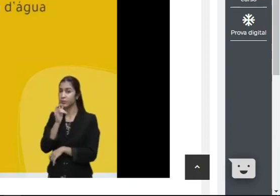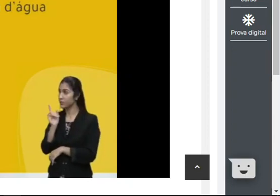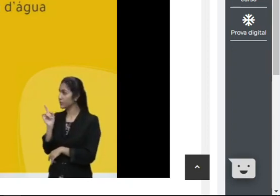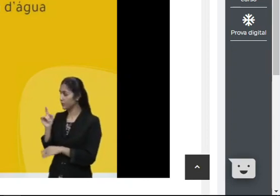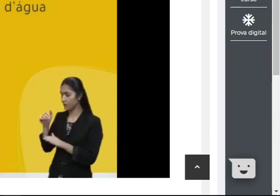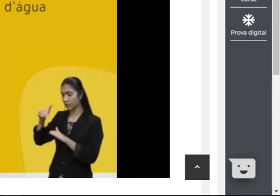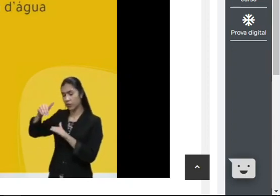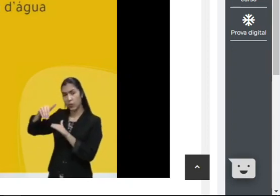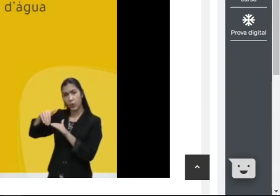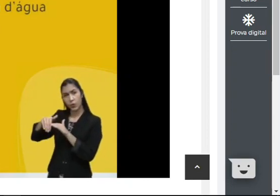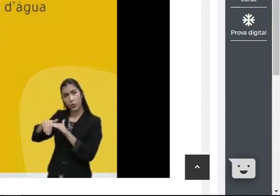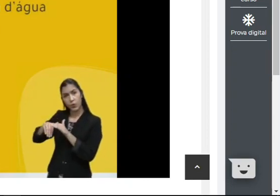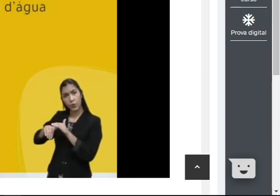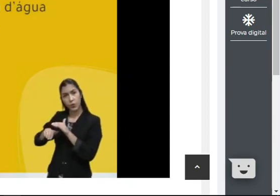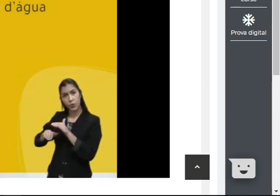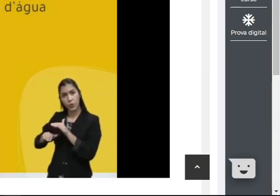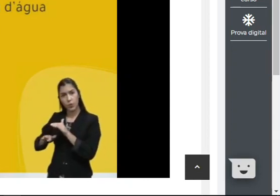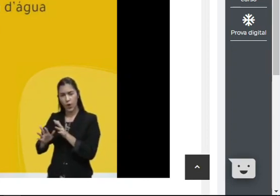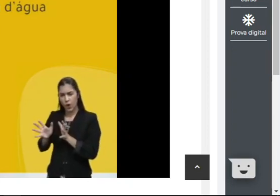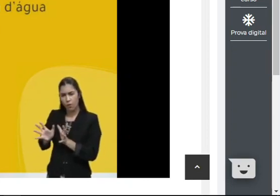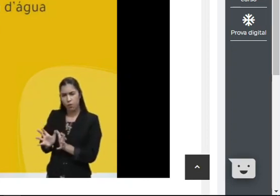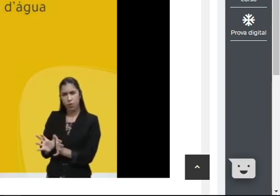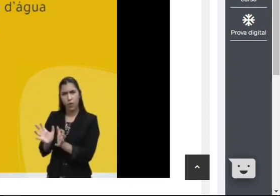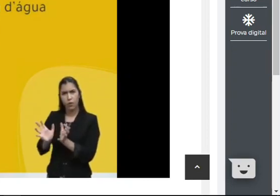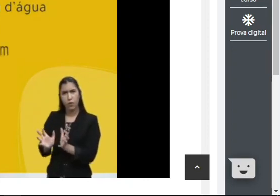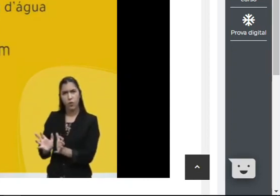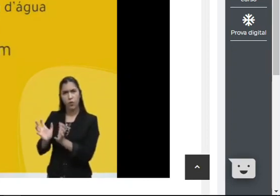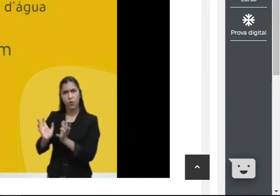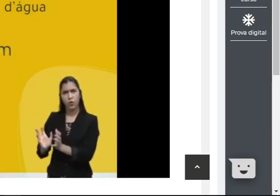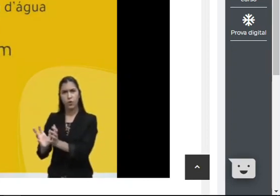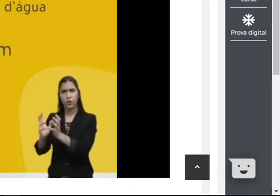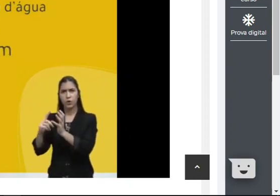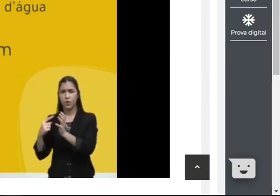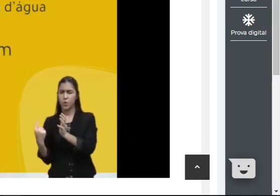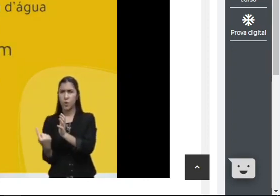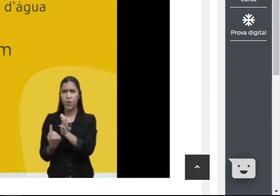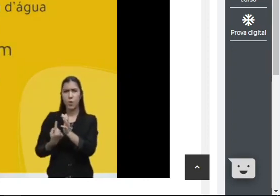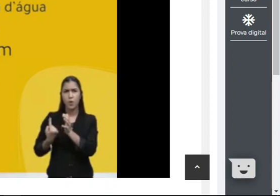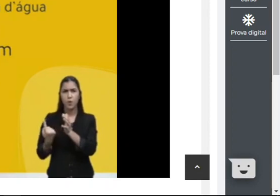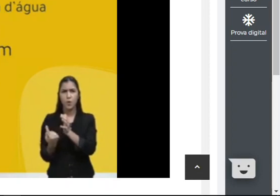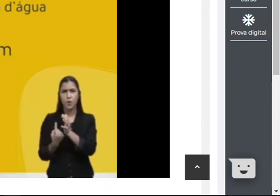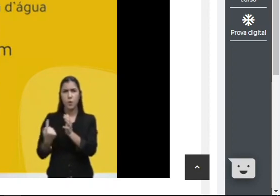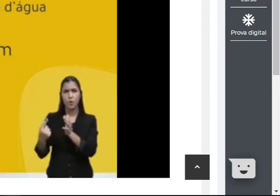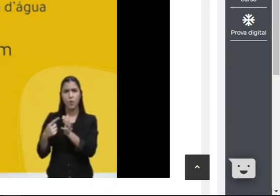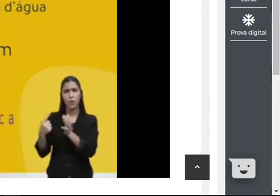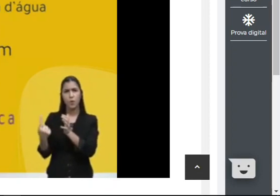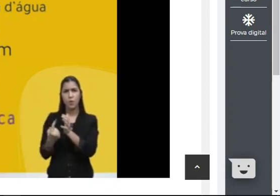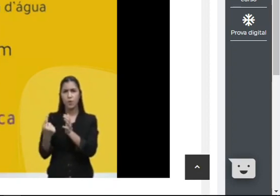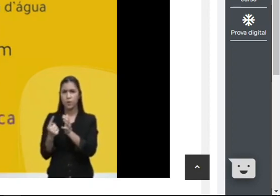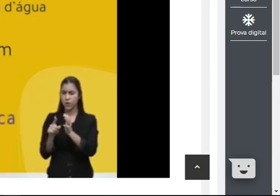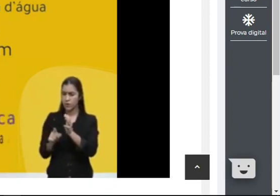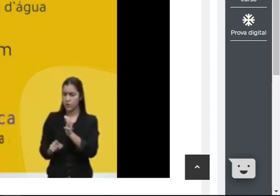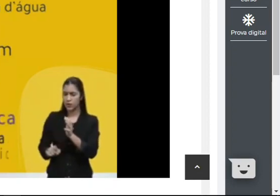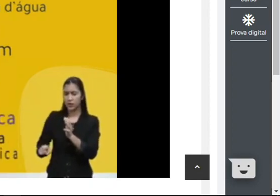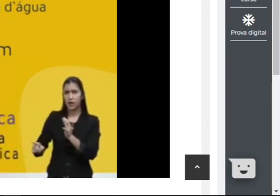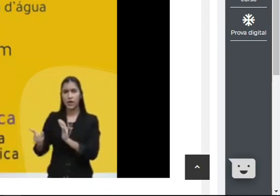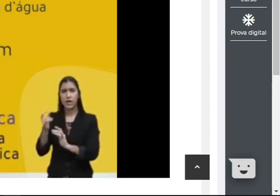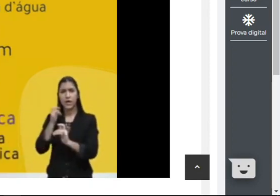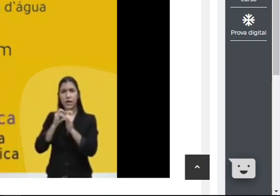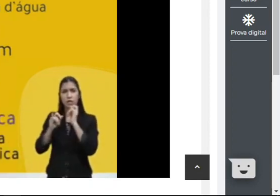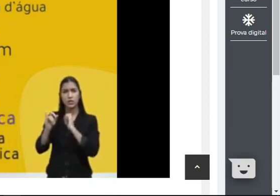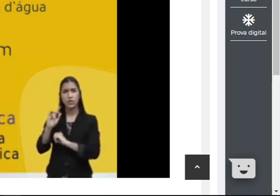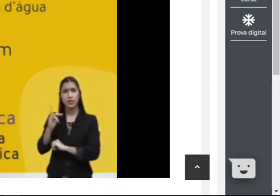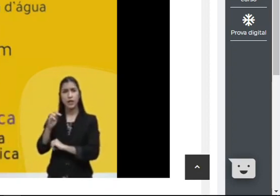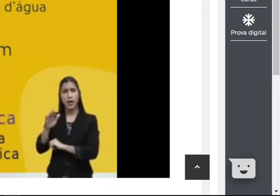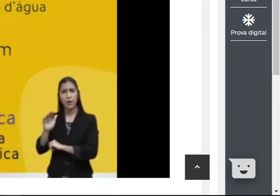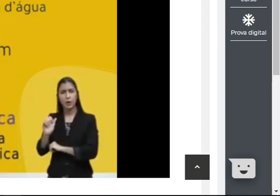tomada d'água, que, sob pressão, é conduzida para a passagem entre as pás da turbina, transformando energia hidráulica